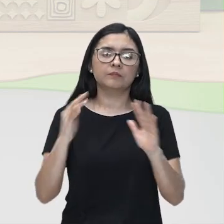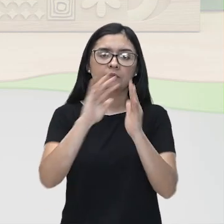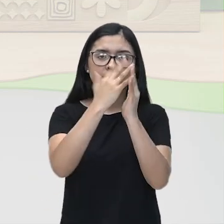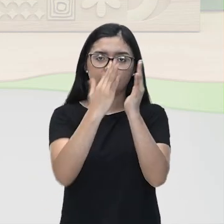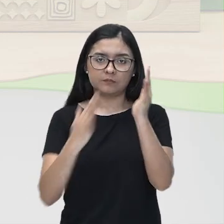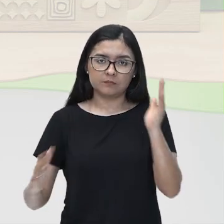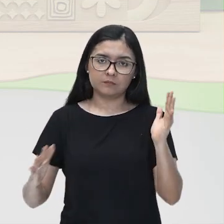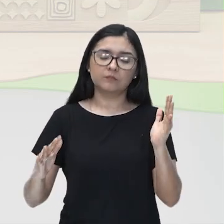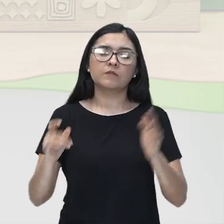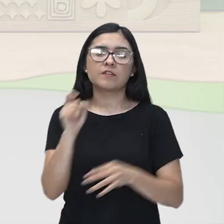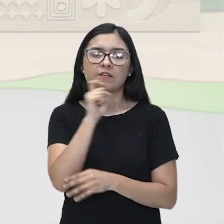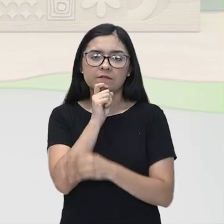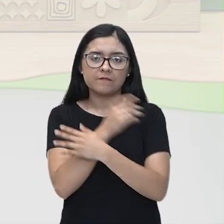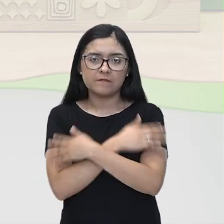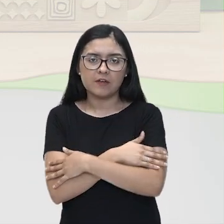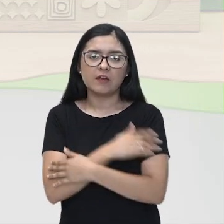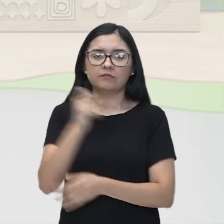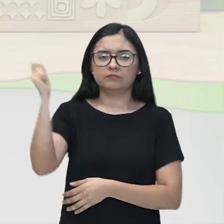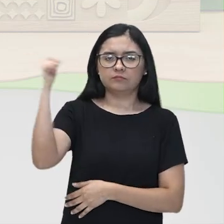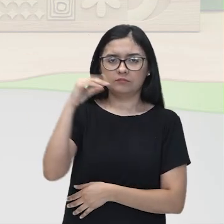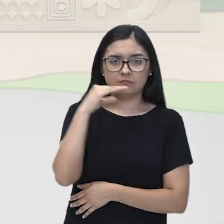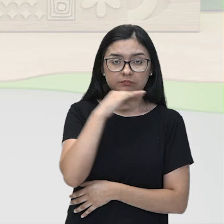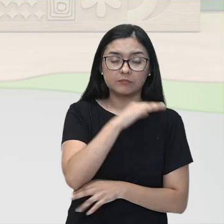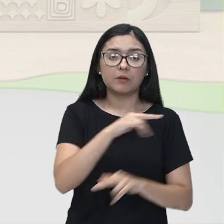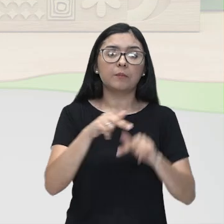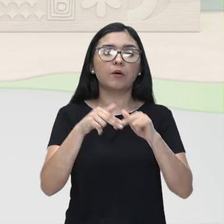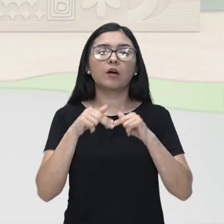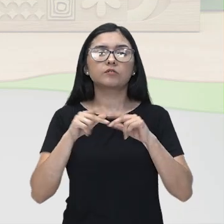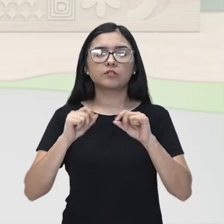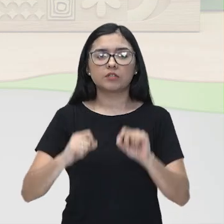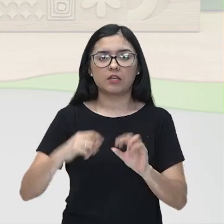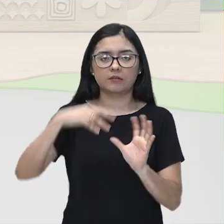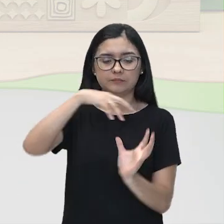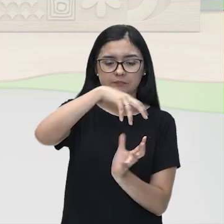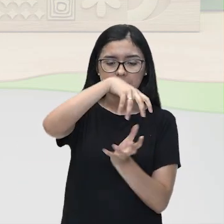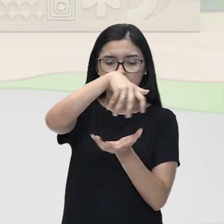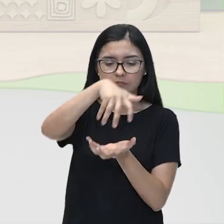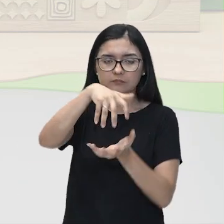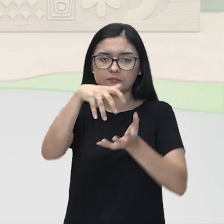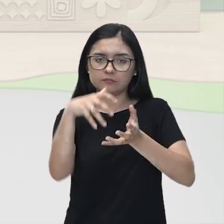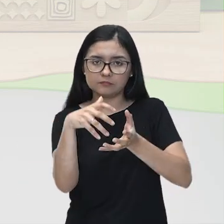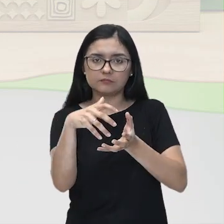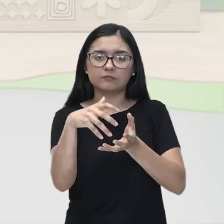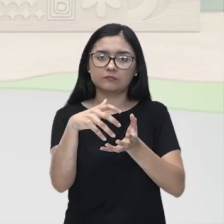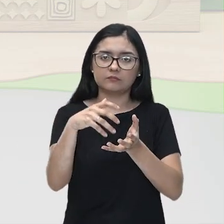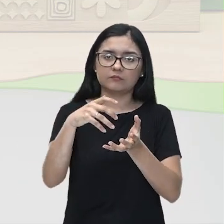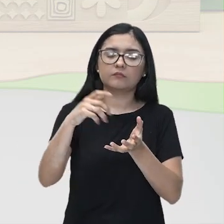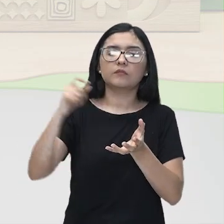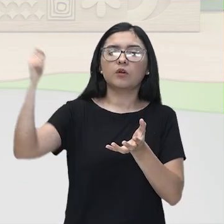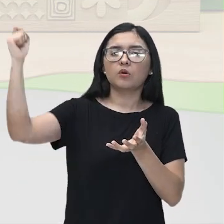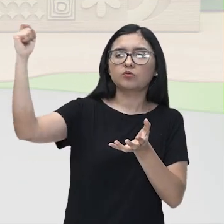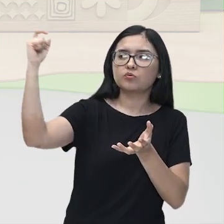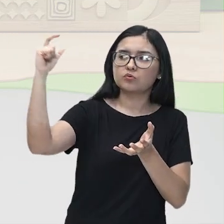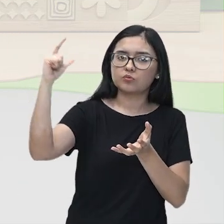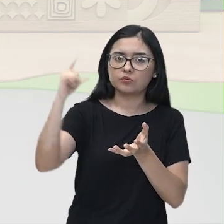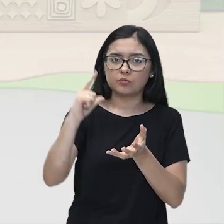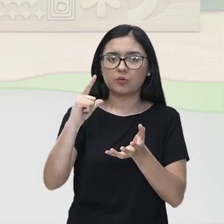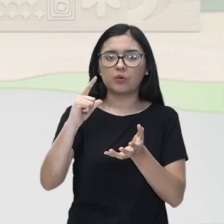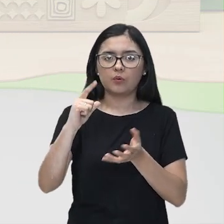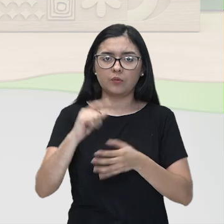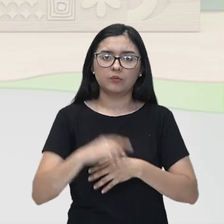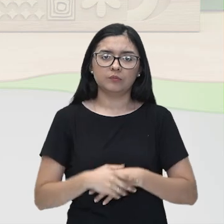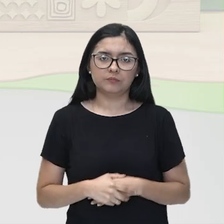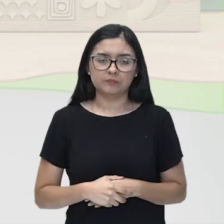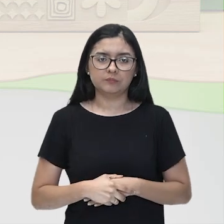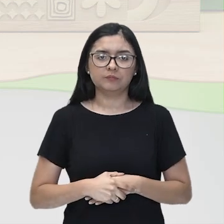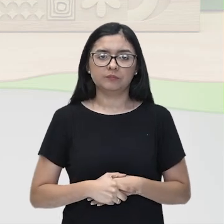inverno, devido ao quê? A inclinação do eixo da Terra em relação ao plano de